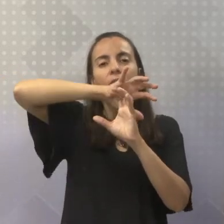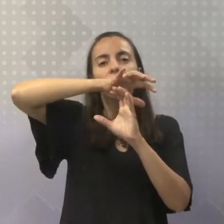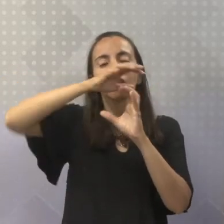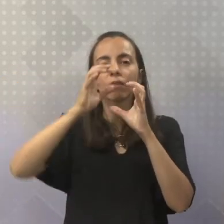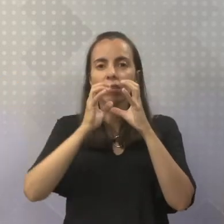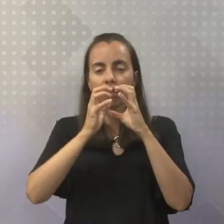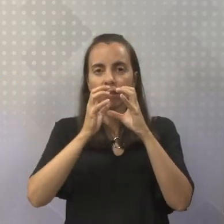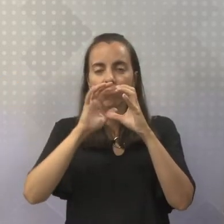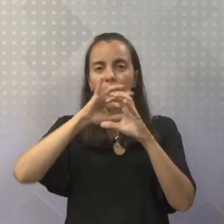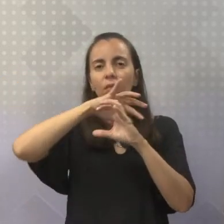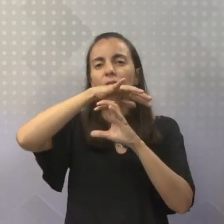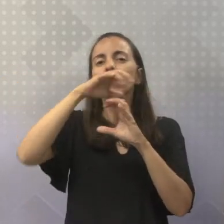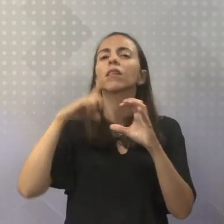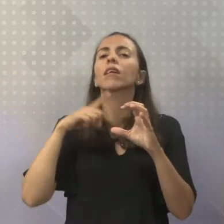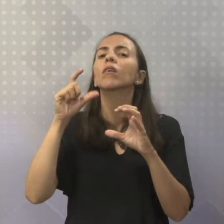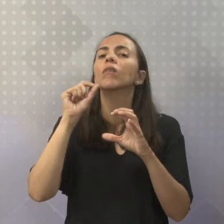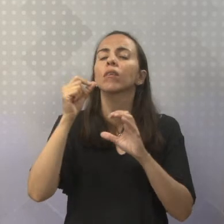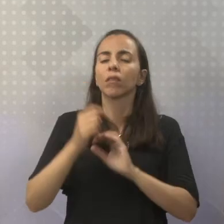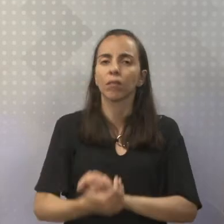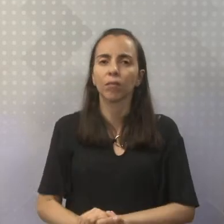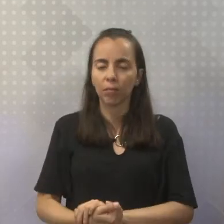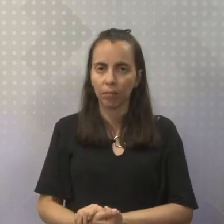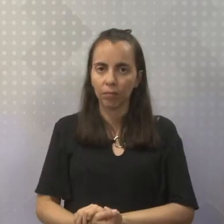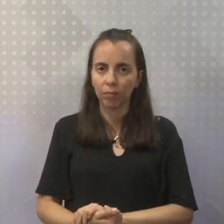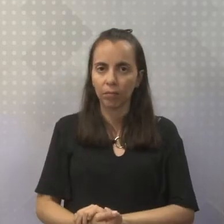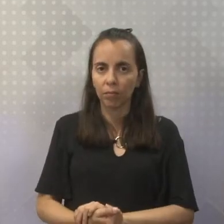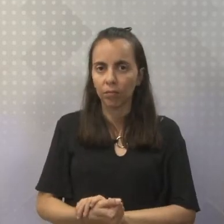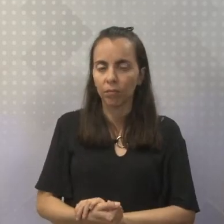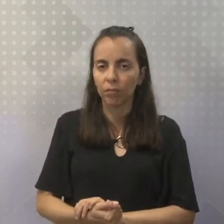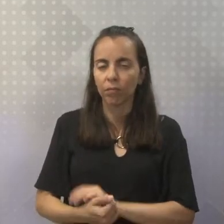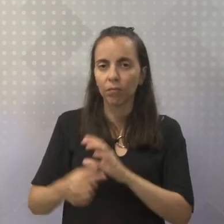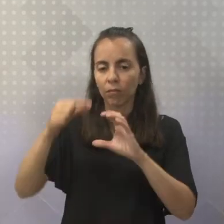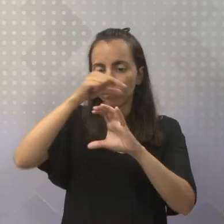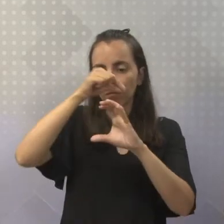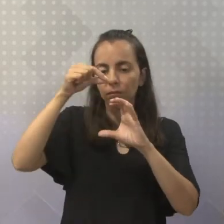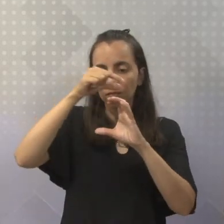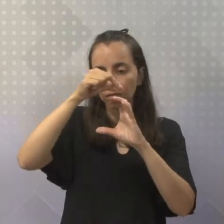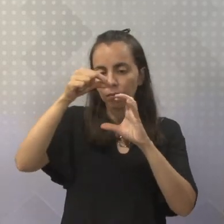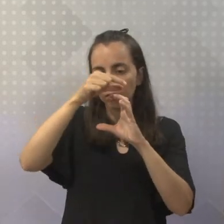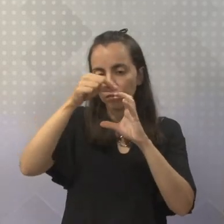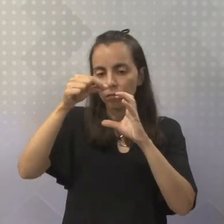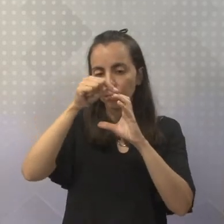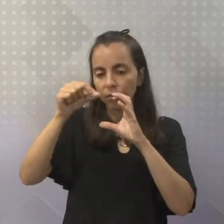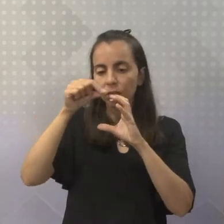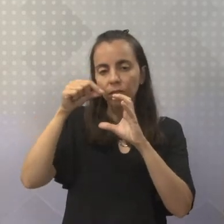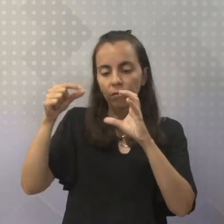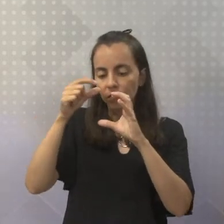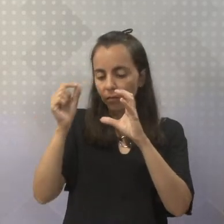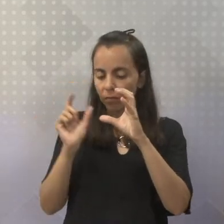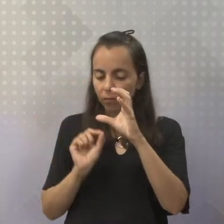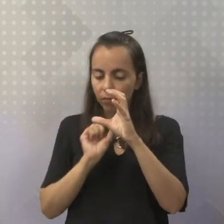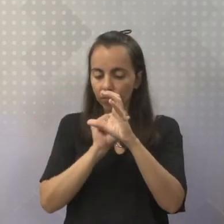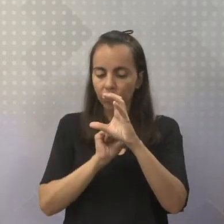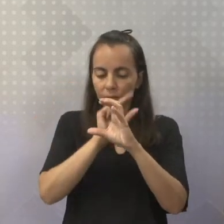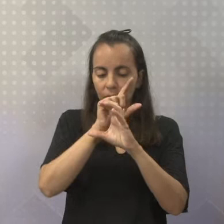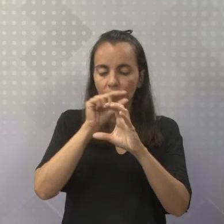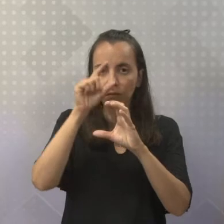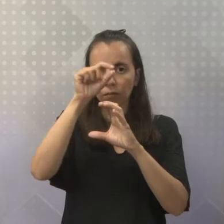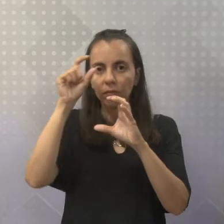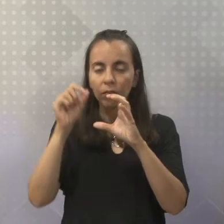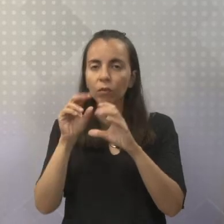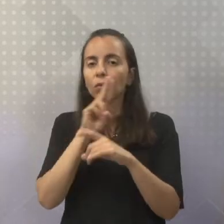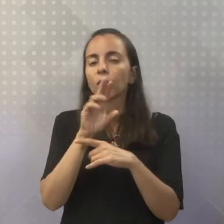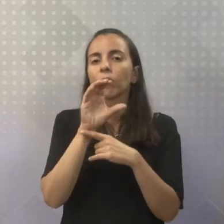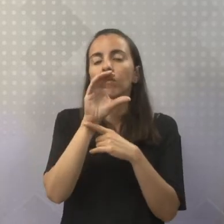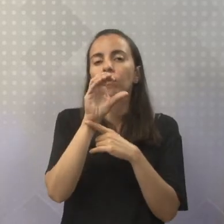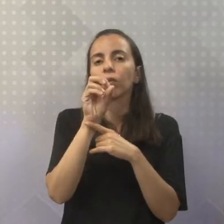é, cheia de retrâncias, e essas retrâncias chamadas de cortez